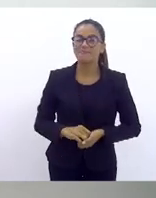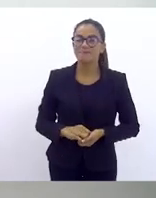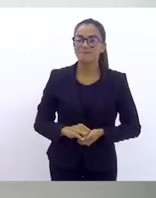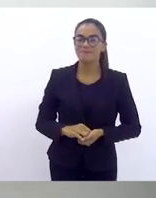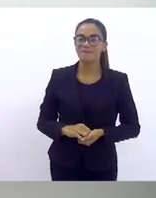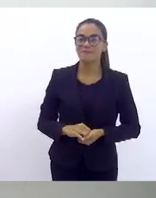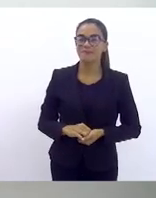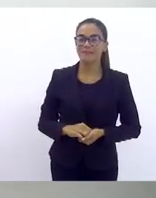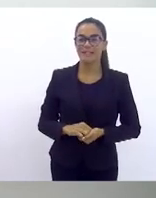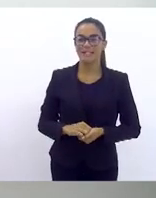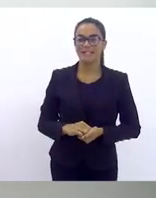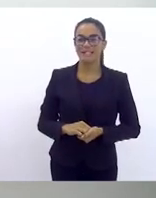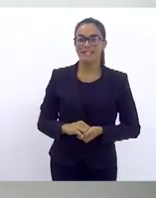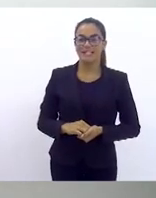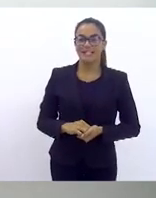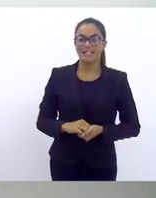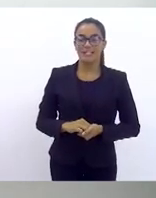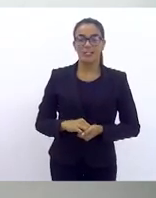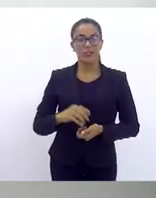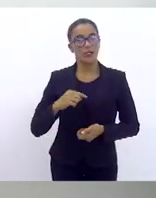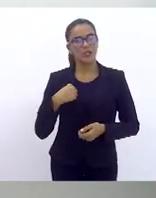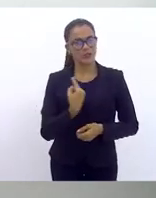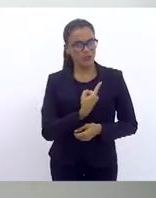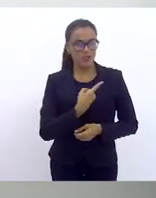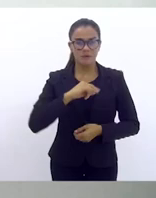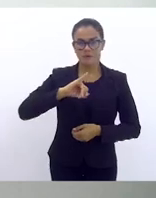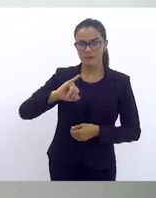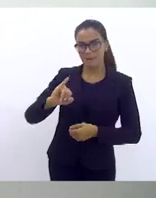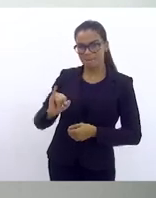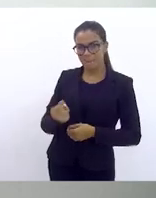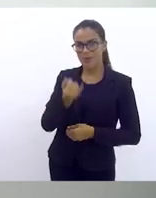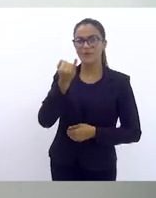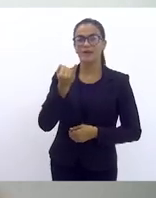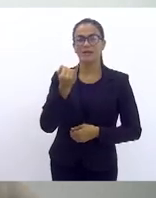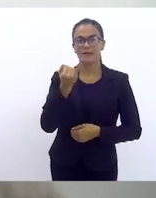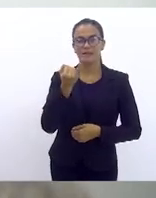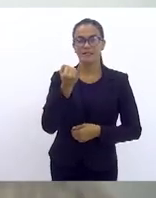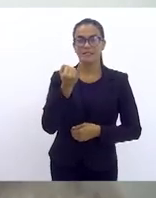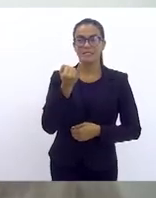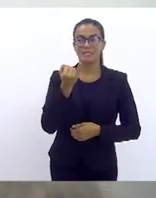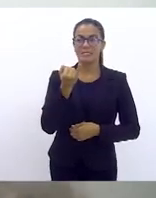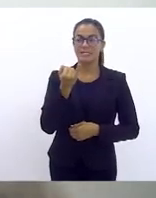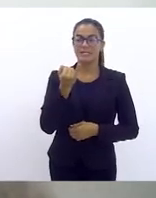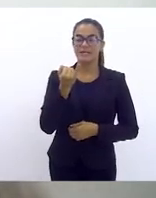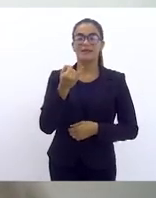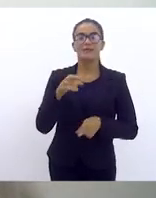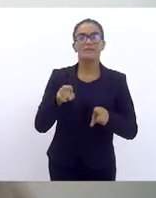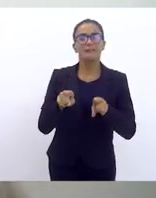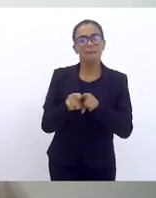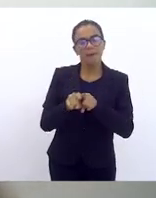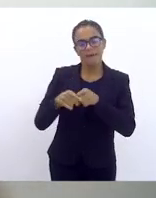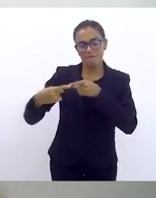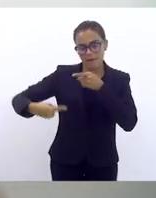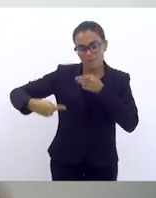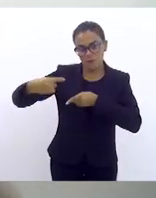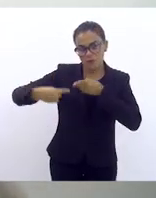então nós vamos aproveitar e vamos discutir